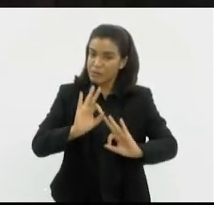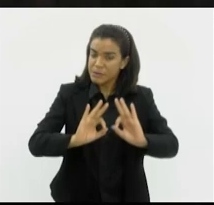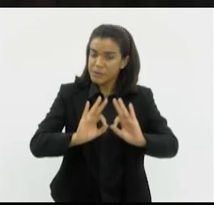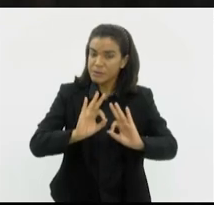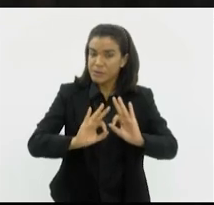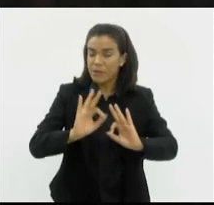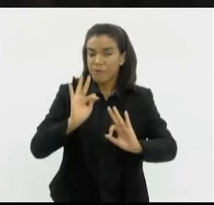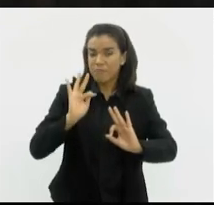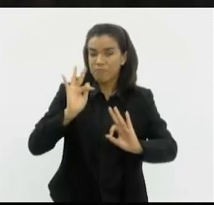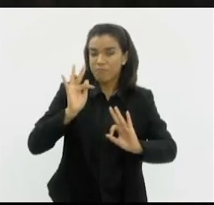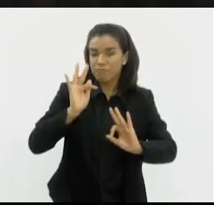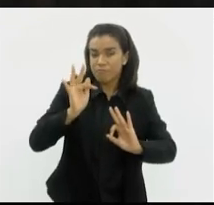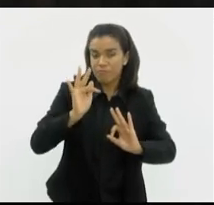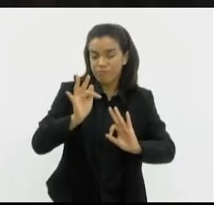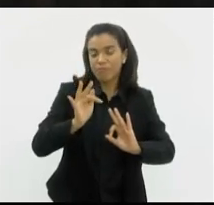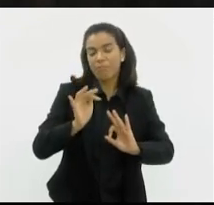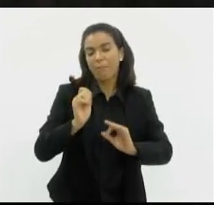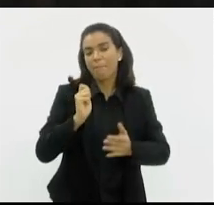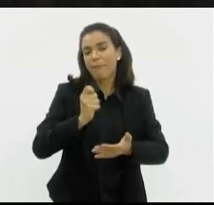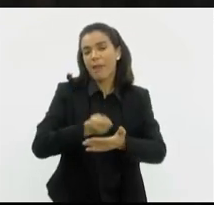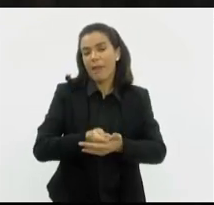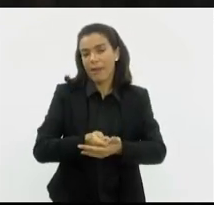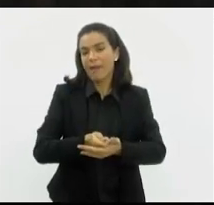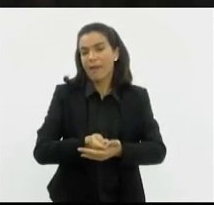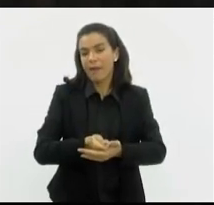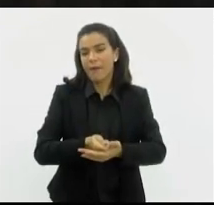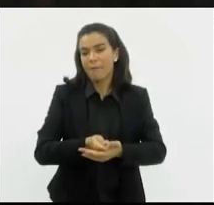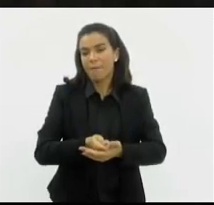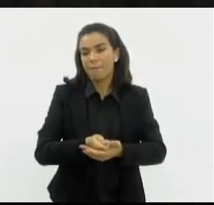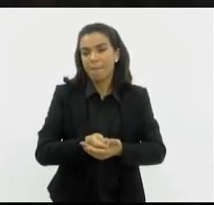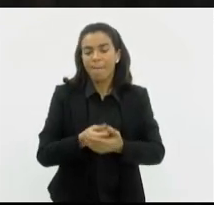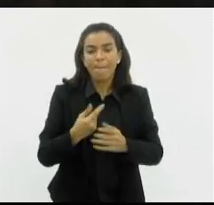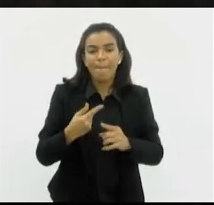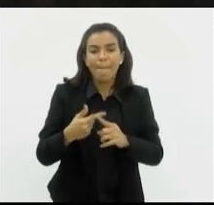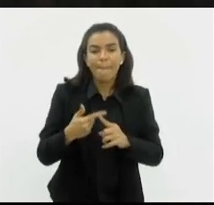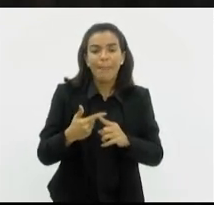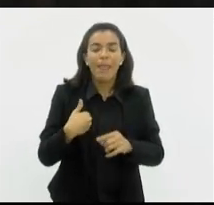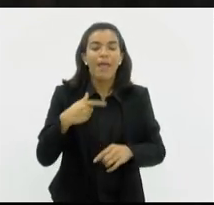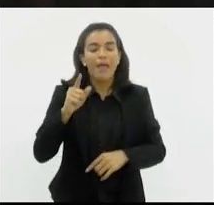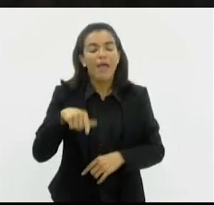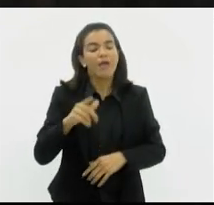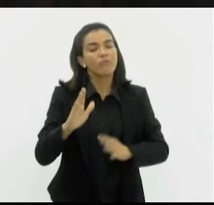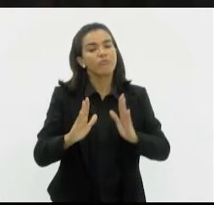quadro se mostra um quadro mais favorável,